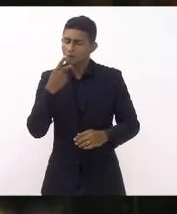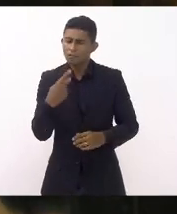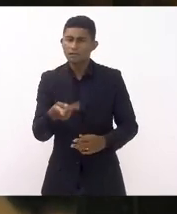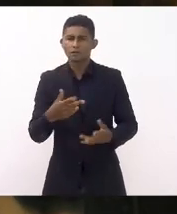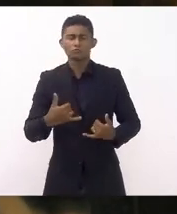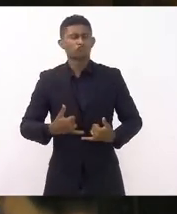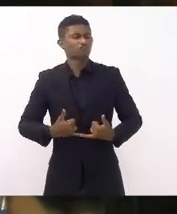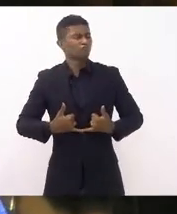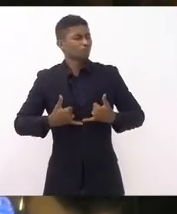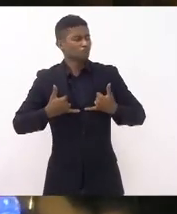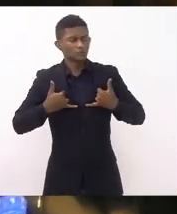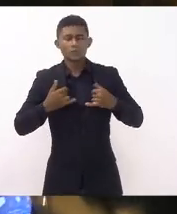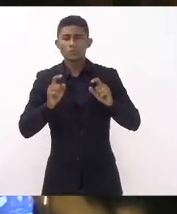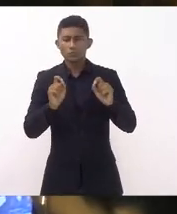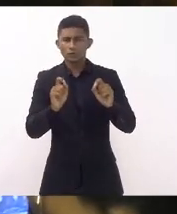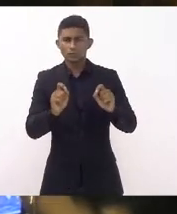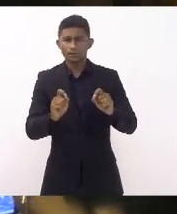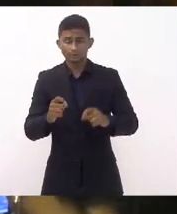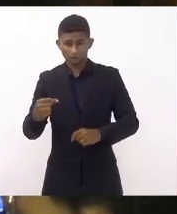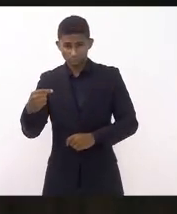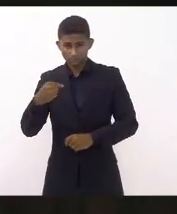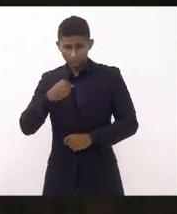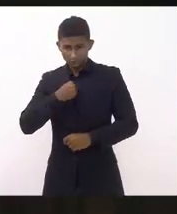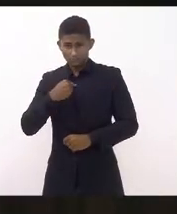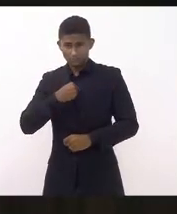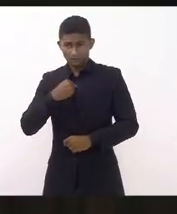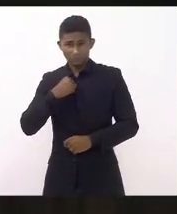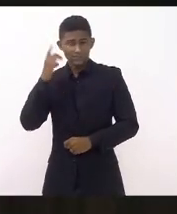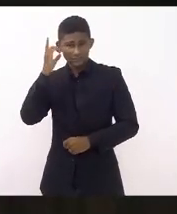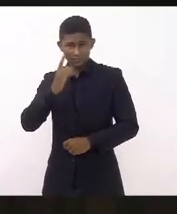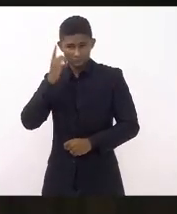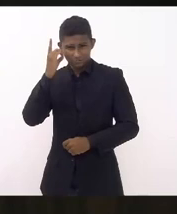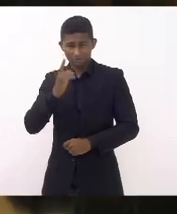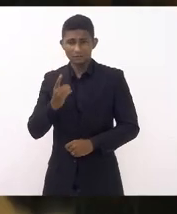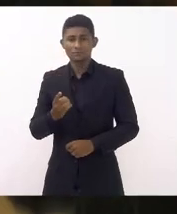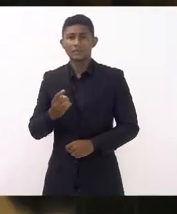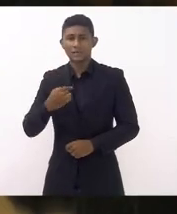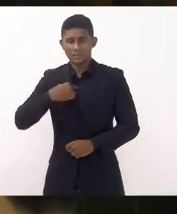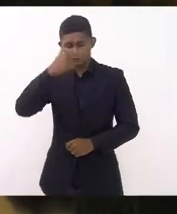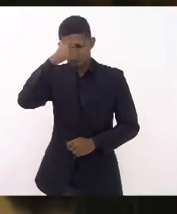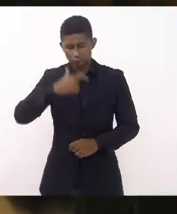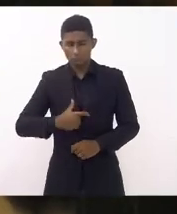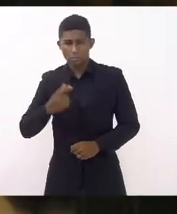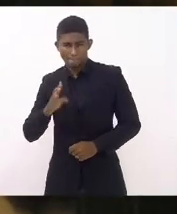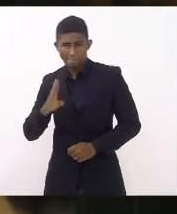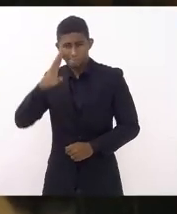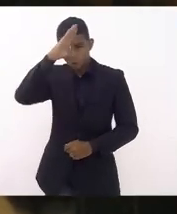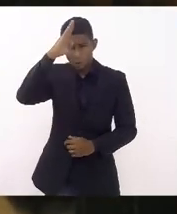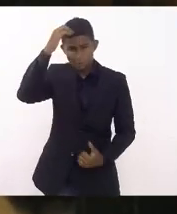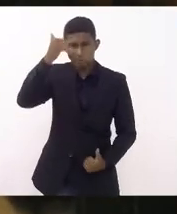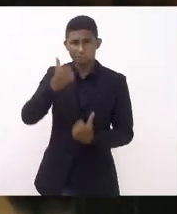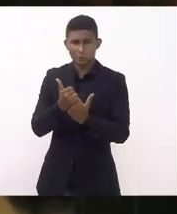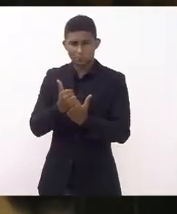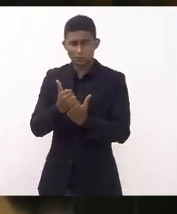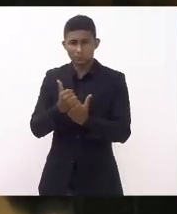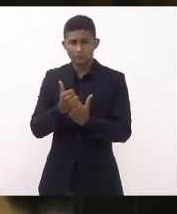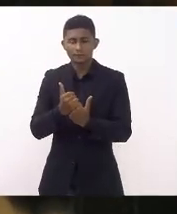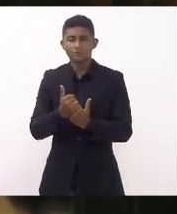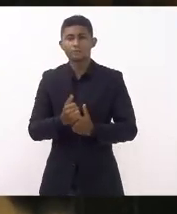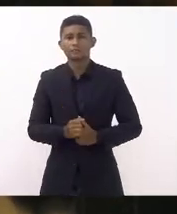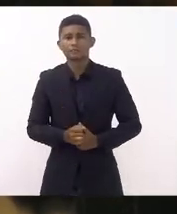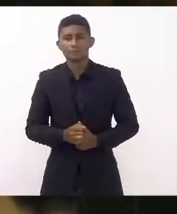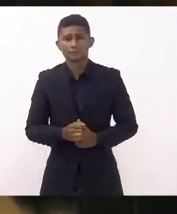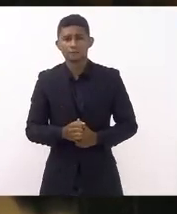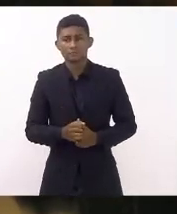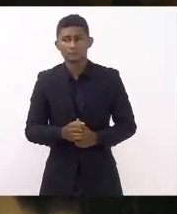deputada Tia Ju, eu, como parlamentar, sou bolsonarista, eu posso,